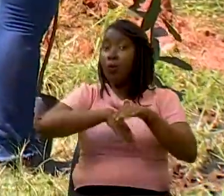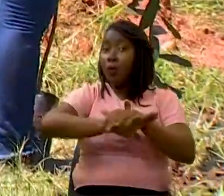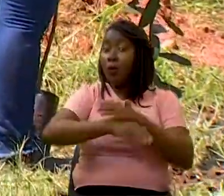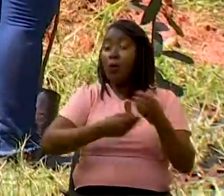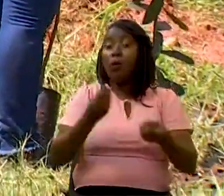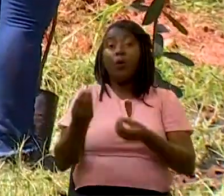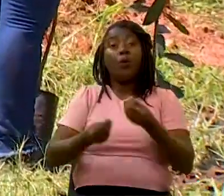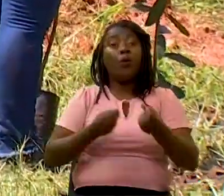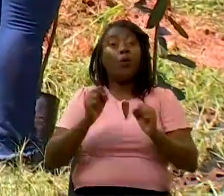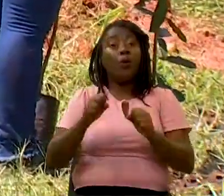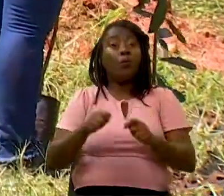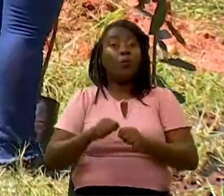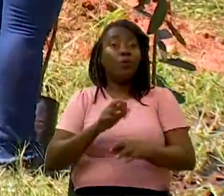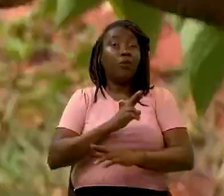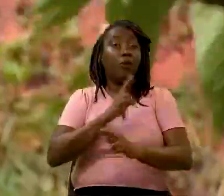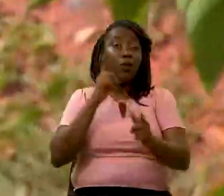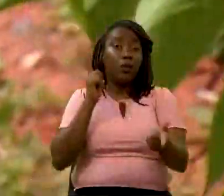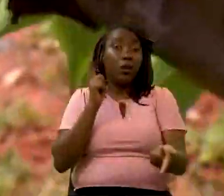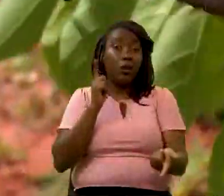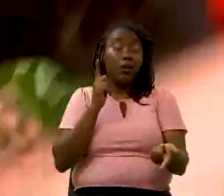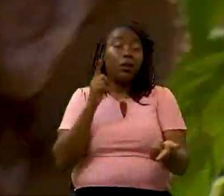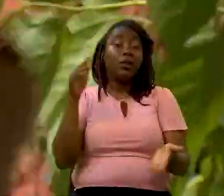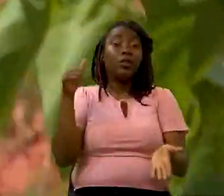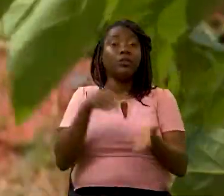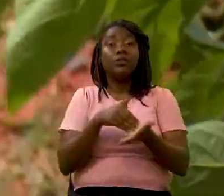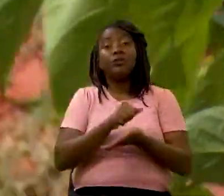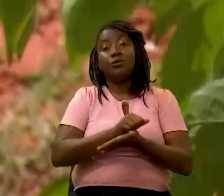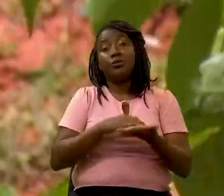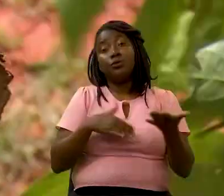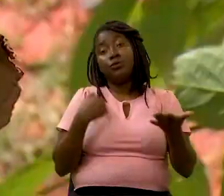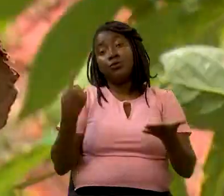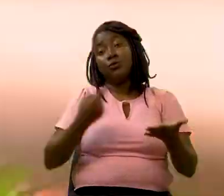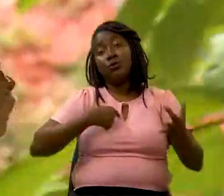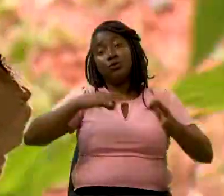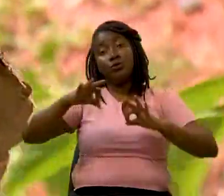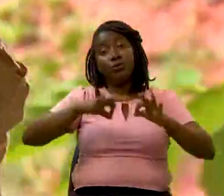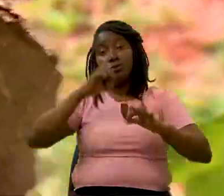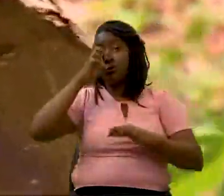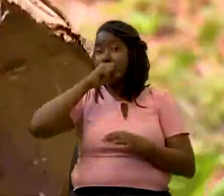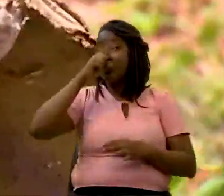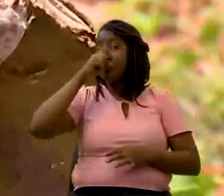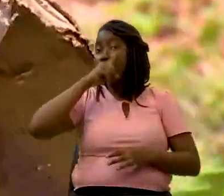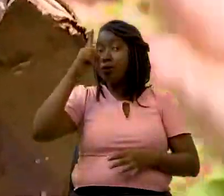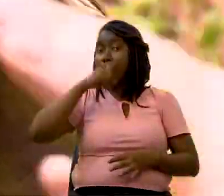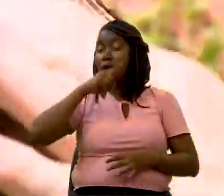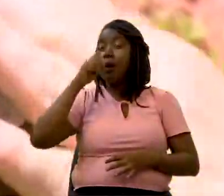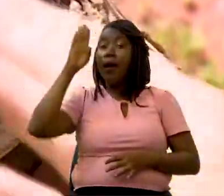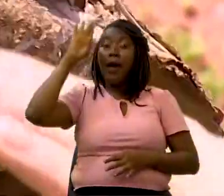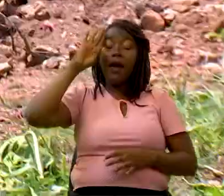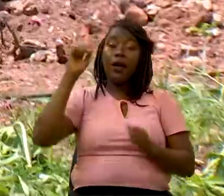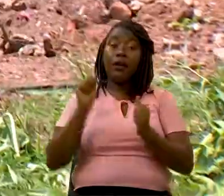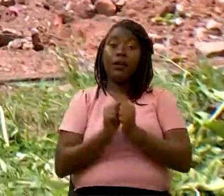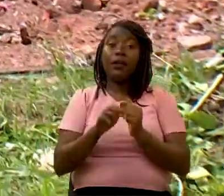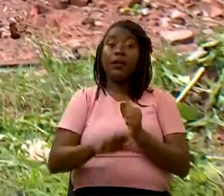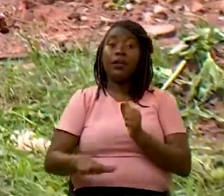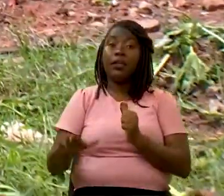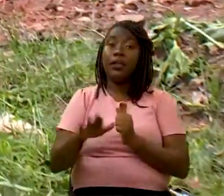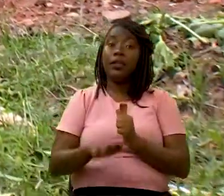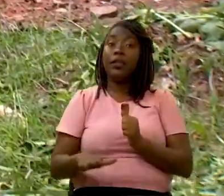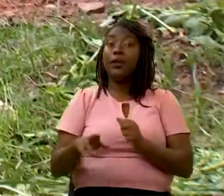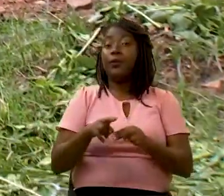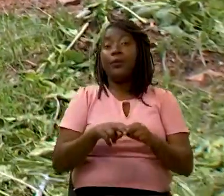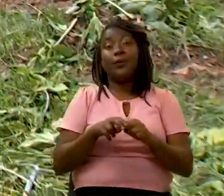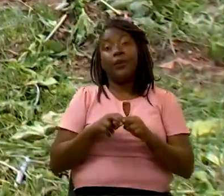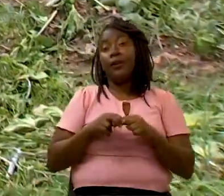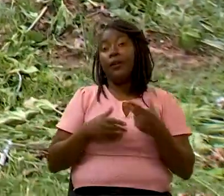acumulado ali e como a gente podia fazer isso de uma forma diferente. E a última atividade que a gente fez aqui no final de semana, inclusive, foi daí principalmente com as